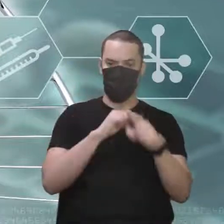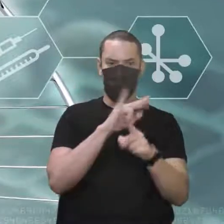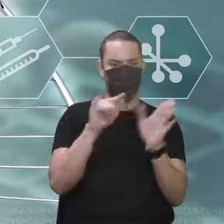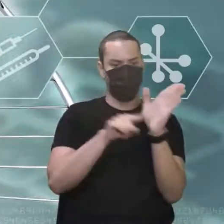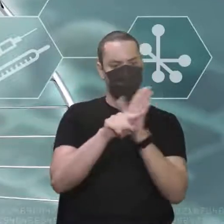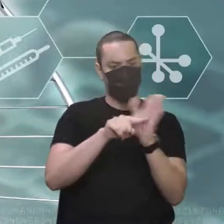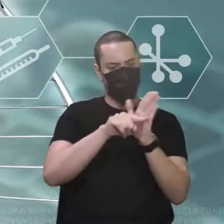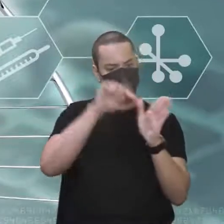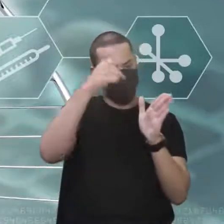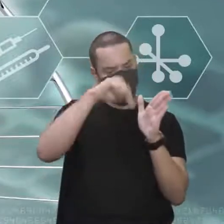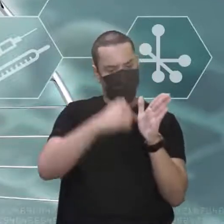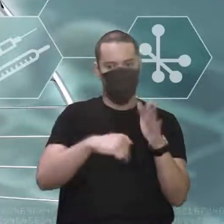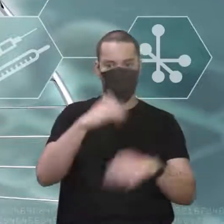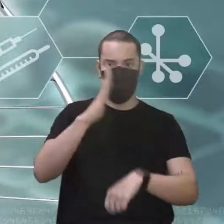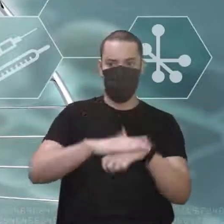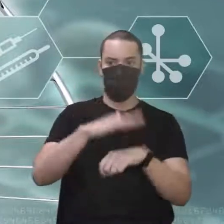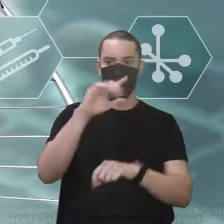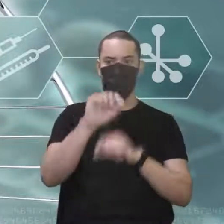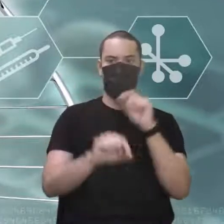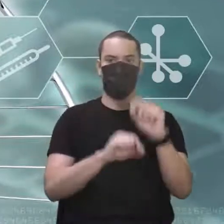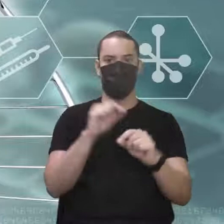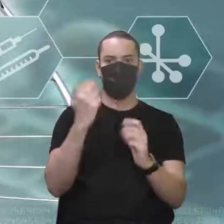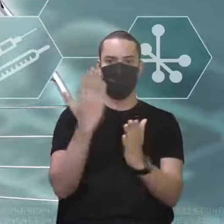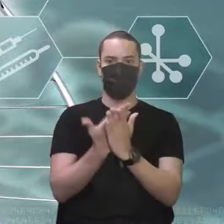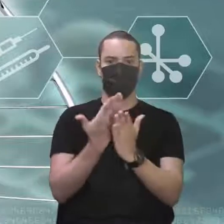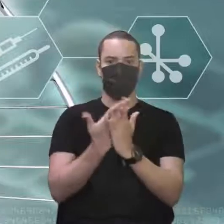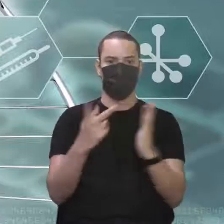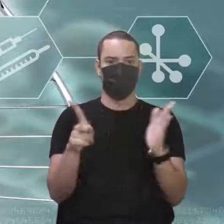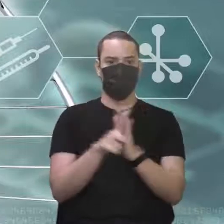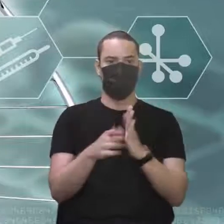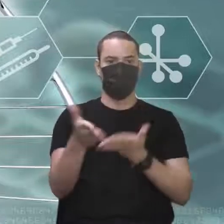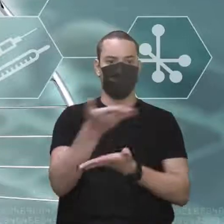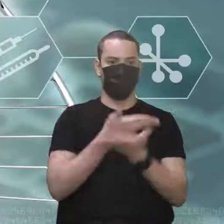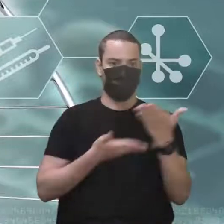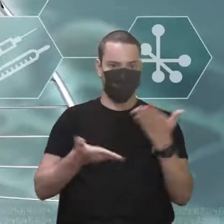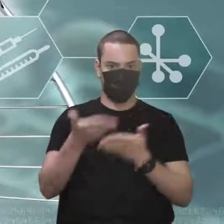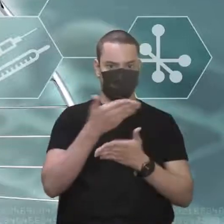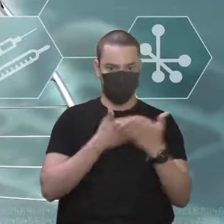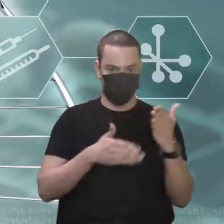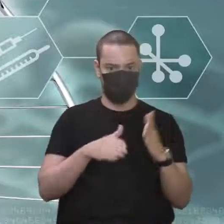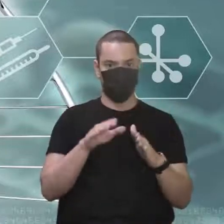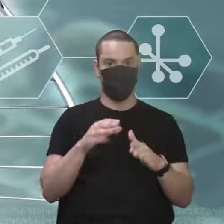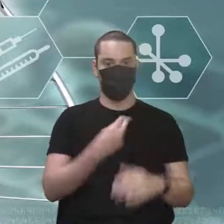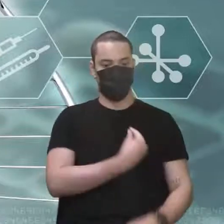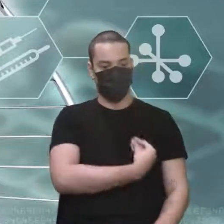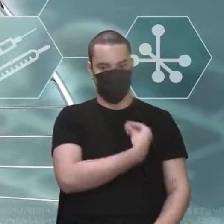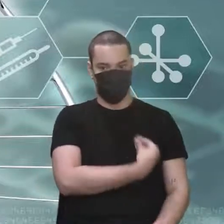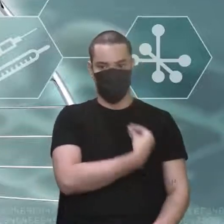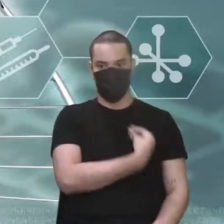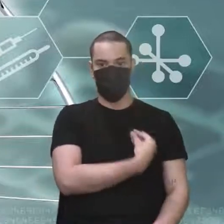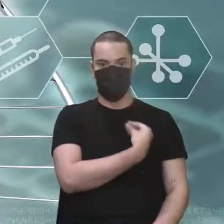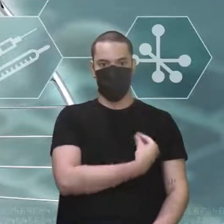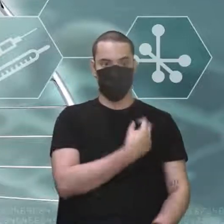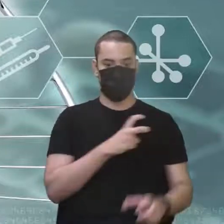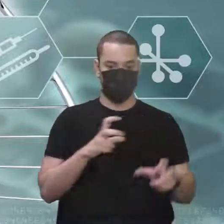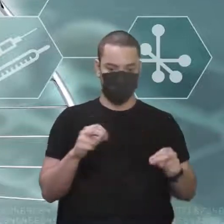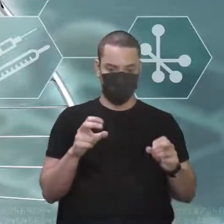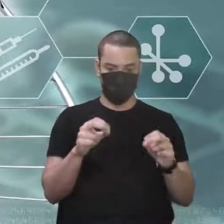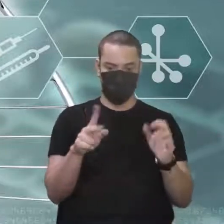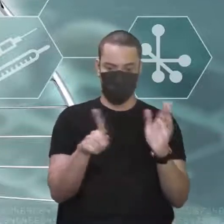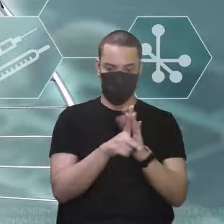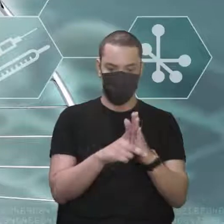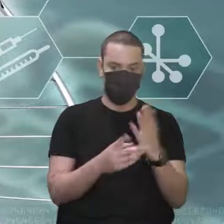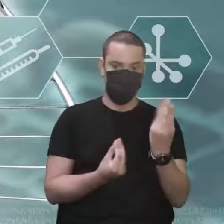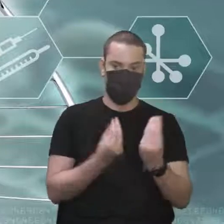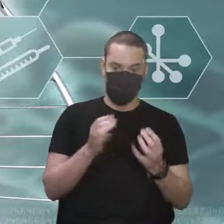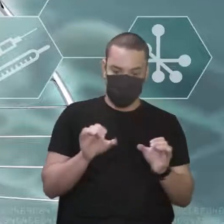nessa pegada de estudos envolvendo esses seres, né, esses micro-organismos. Por que